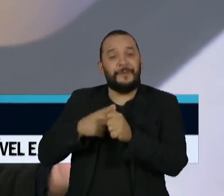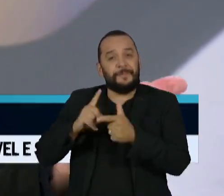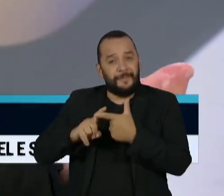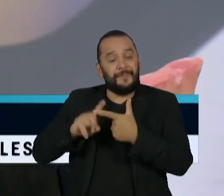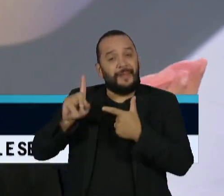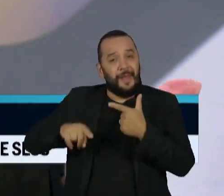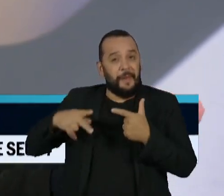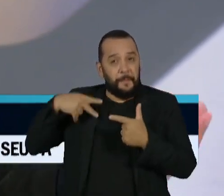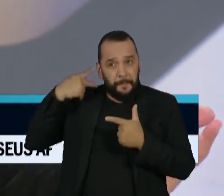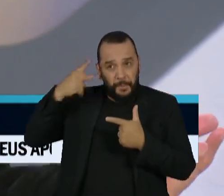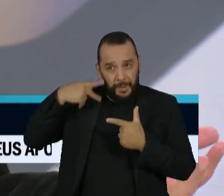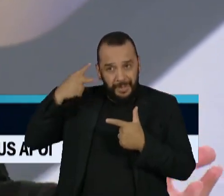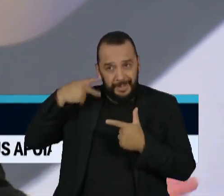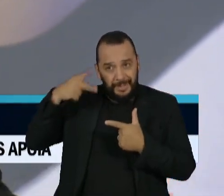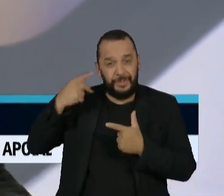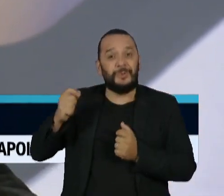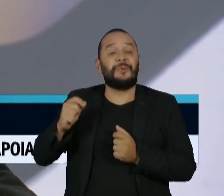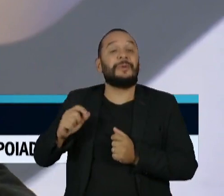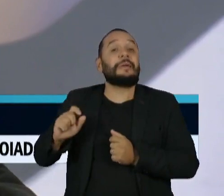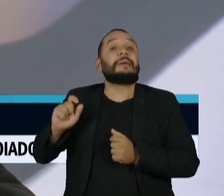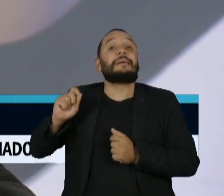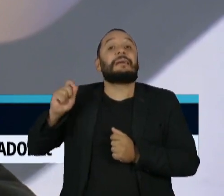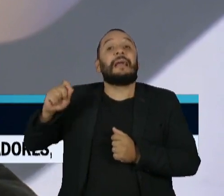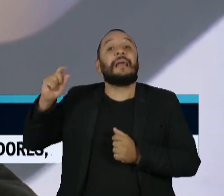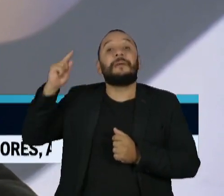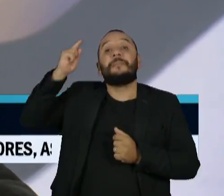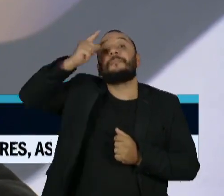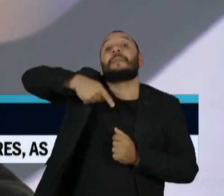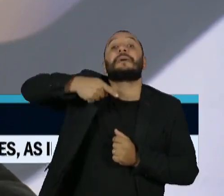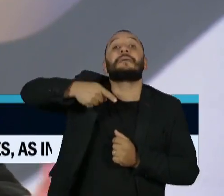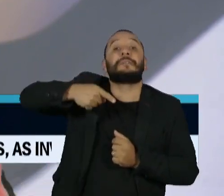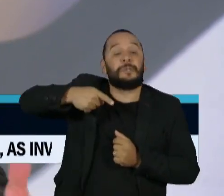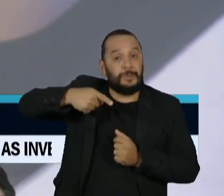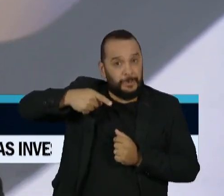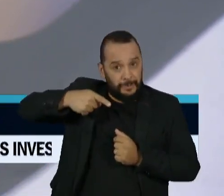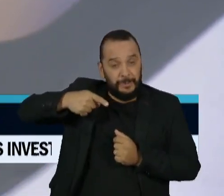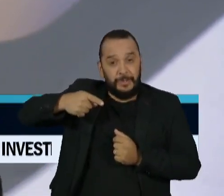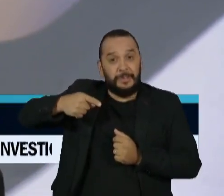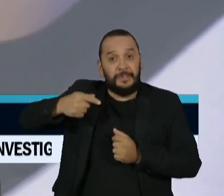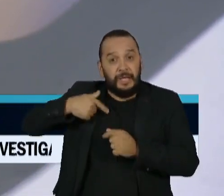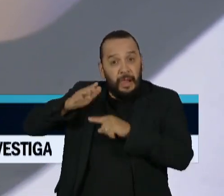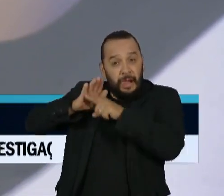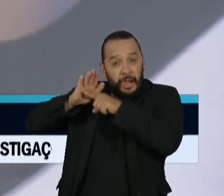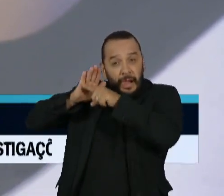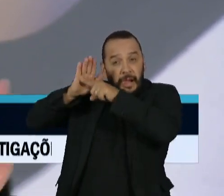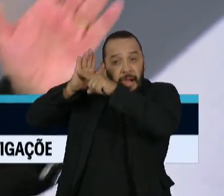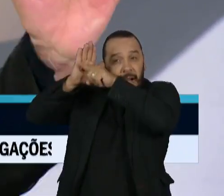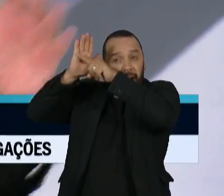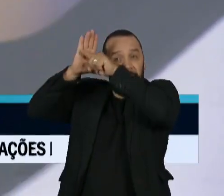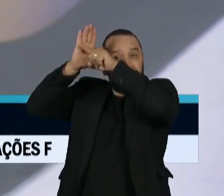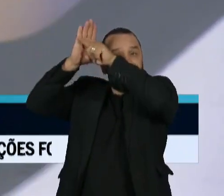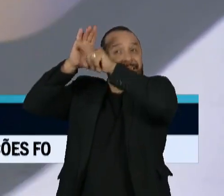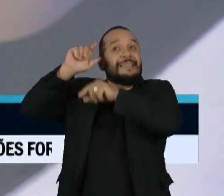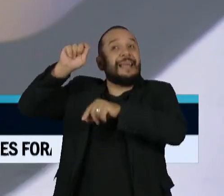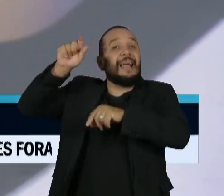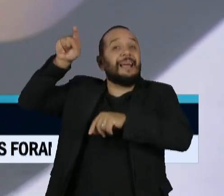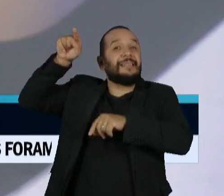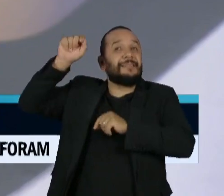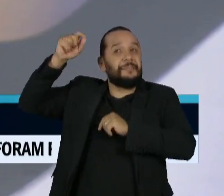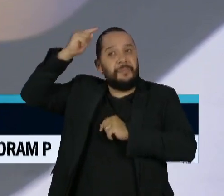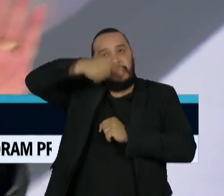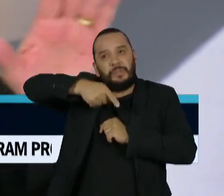Janeiro. Até onde vai chegar isso? Você vai puxando o novelo, né? Até onde vai chegar isso? Então, não sei. A